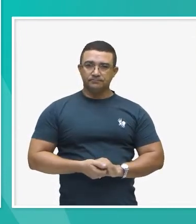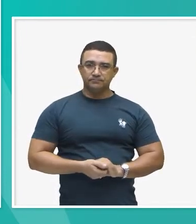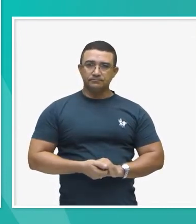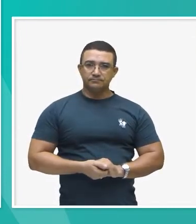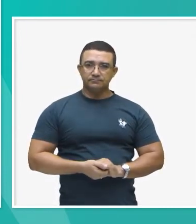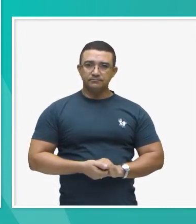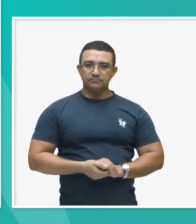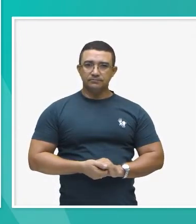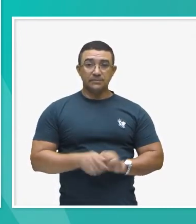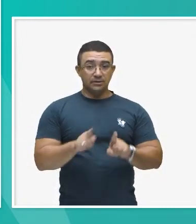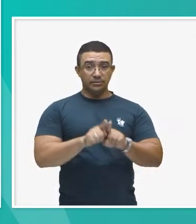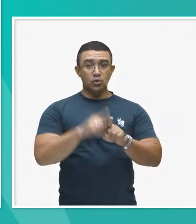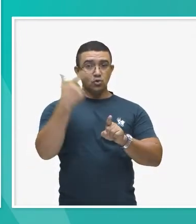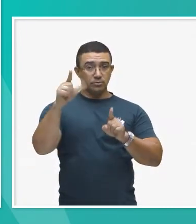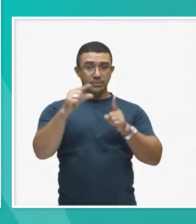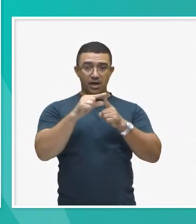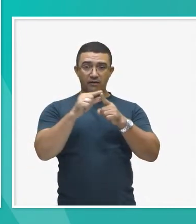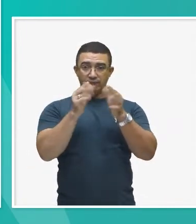ver.